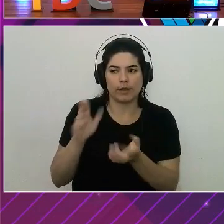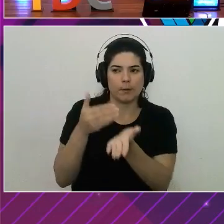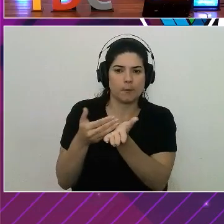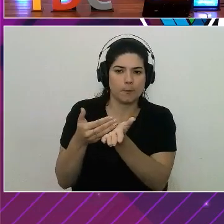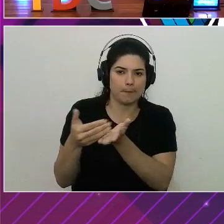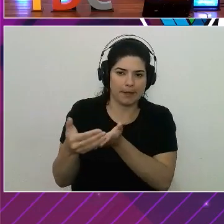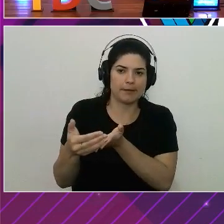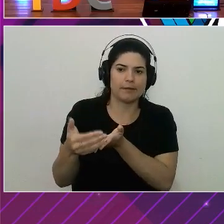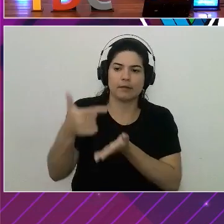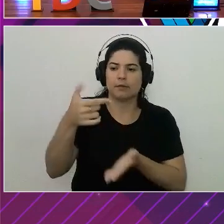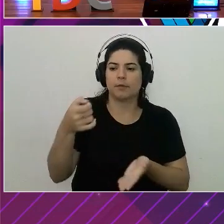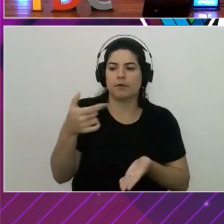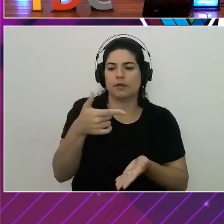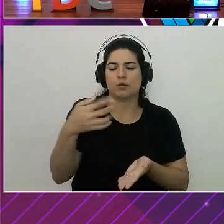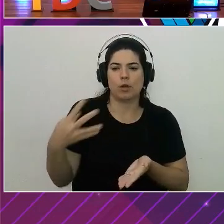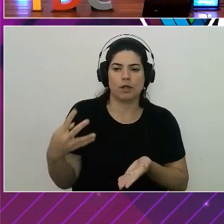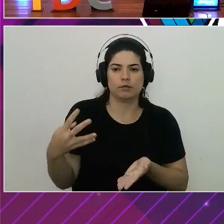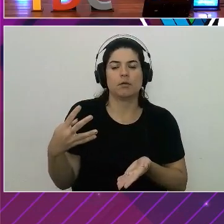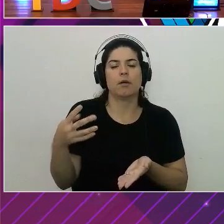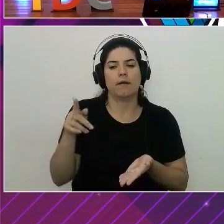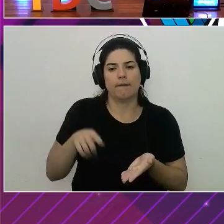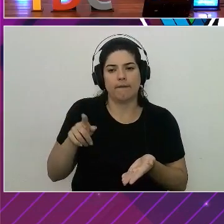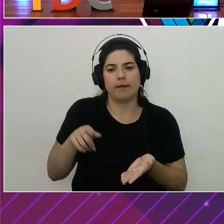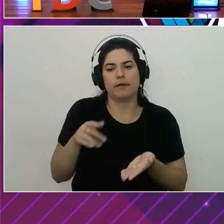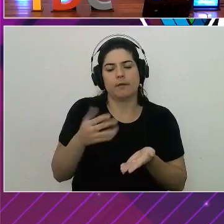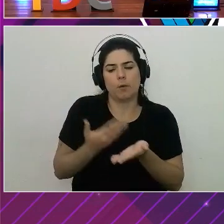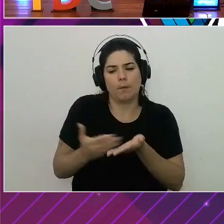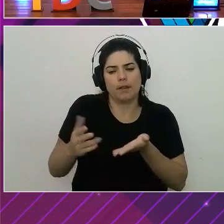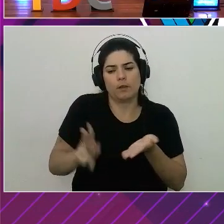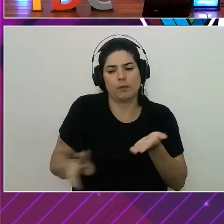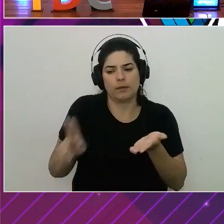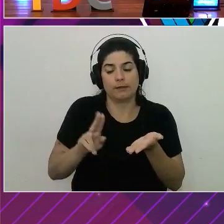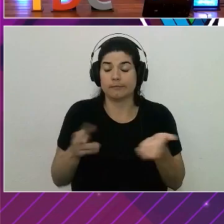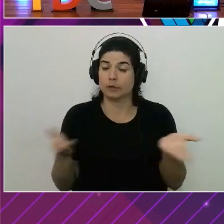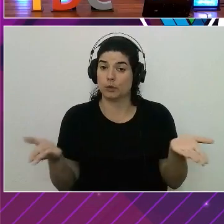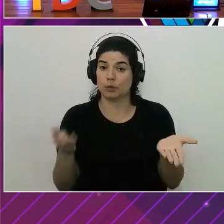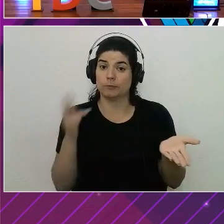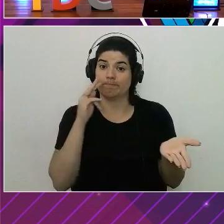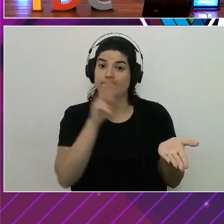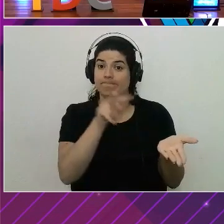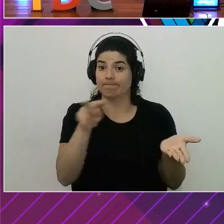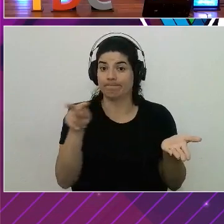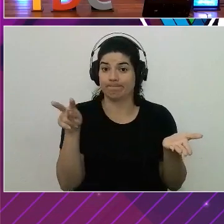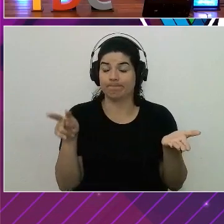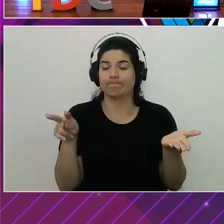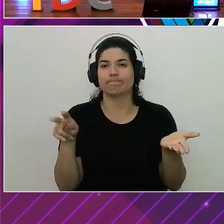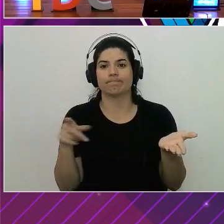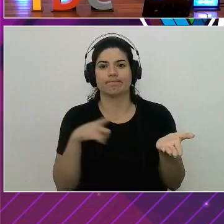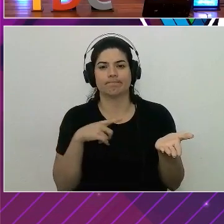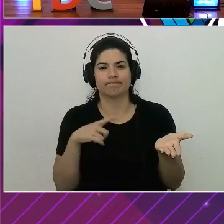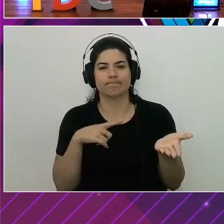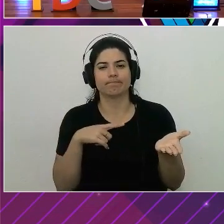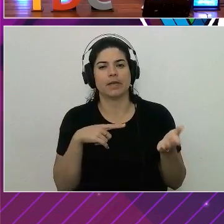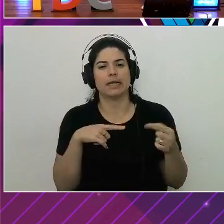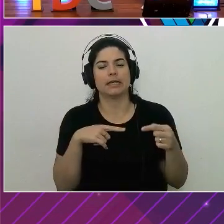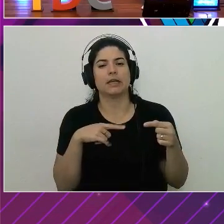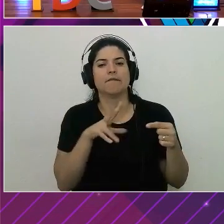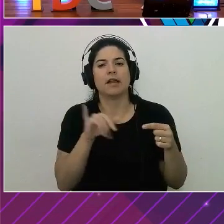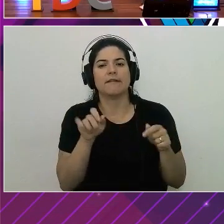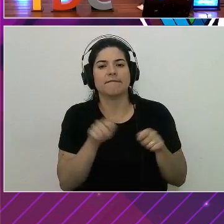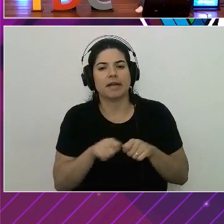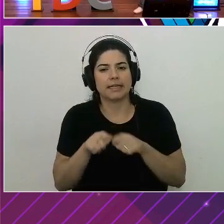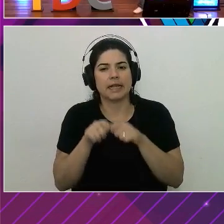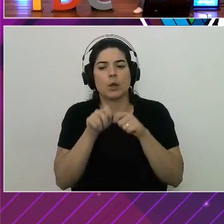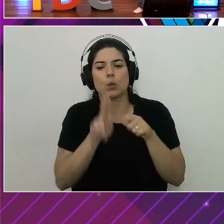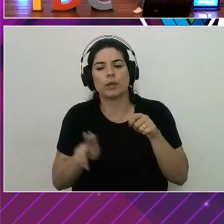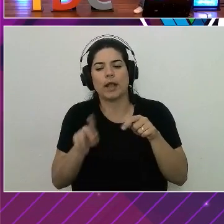Tá bom? E hoje, é muito comum, né, quando eu vou fazer ciclos de machine learning, vou desenvolver algo ligado a machine